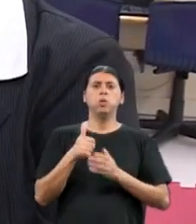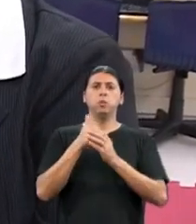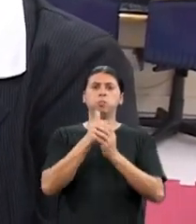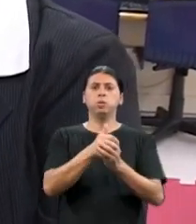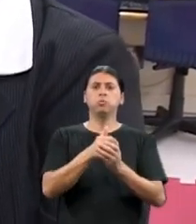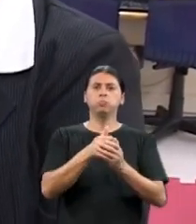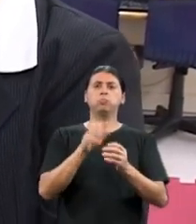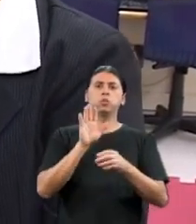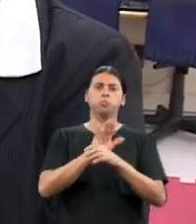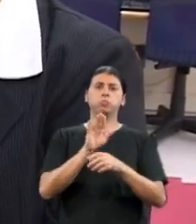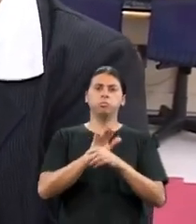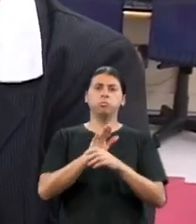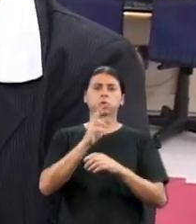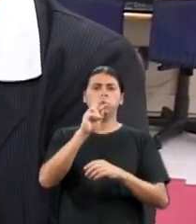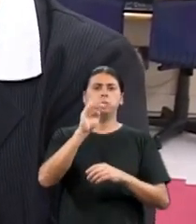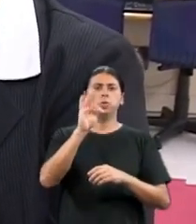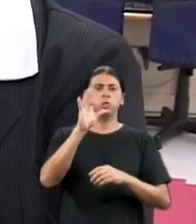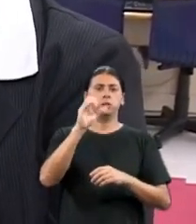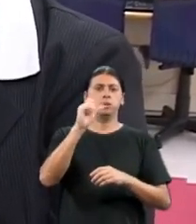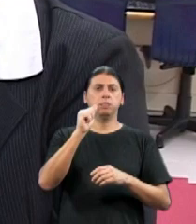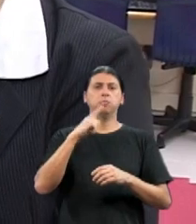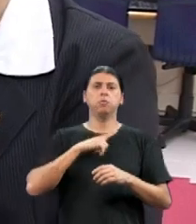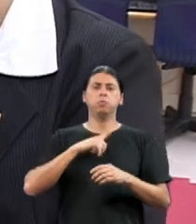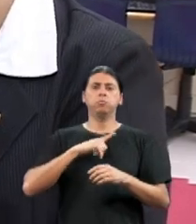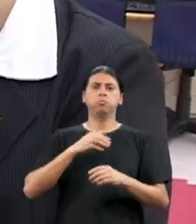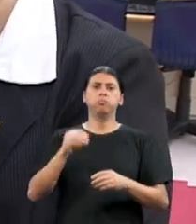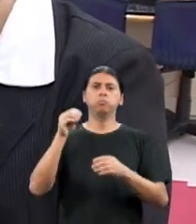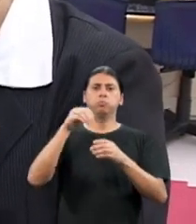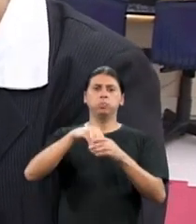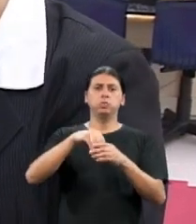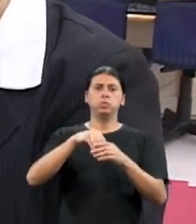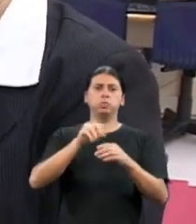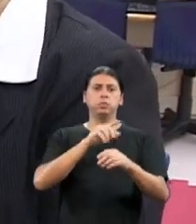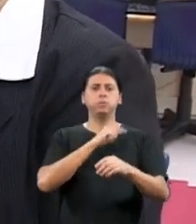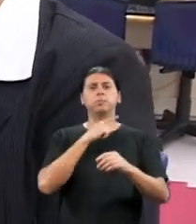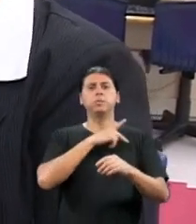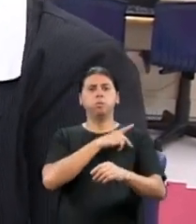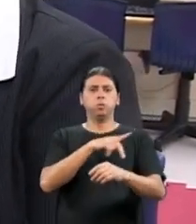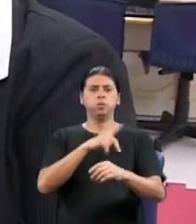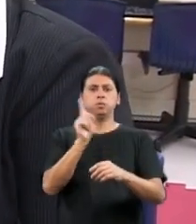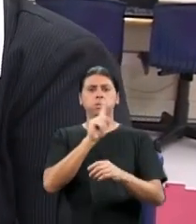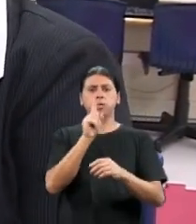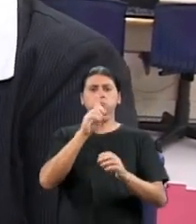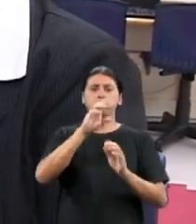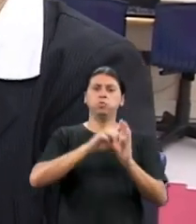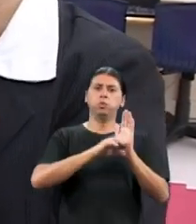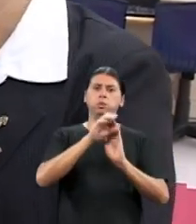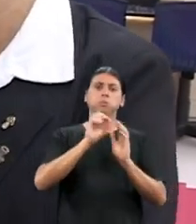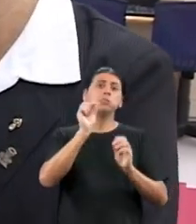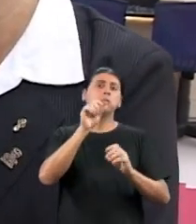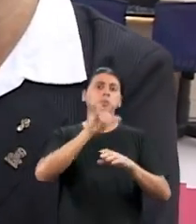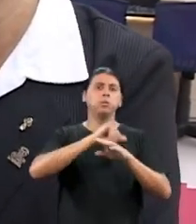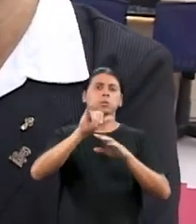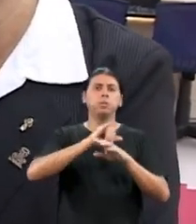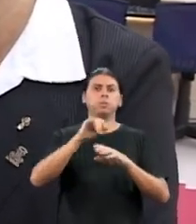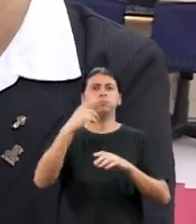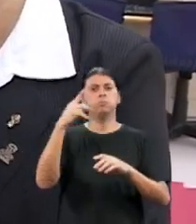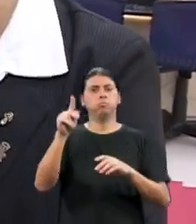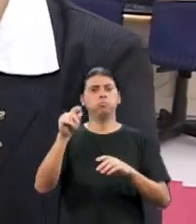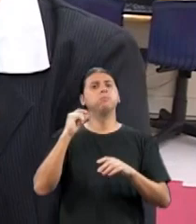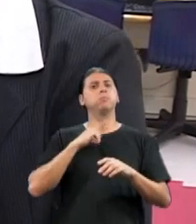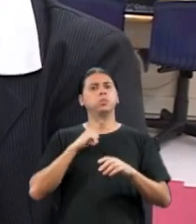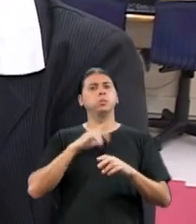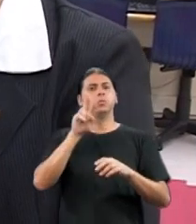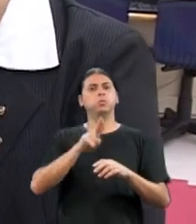para a aprendizagem. Então a robótica entra como suporte pedagógico e não como currículo. O que acontece com isso? Com isso nós estamos utilizando